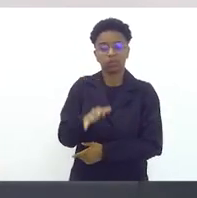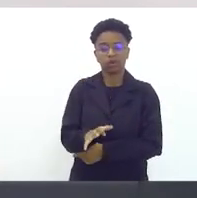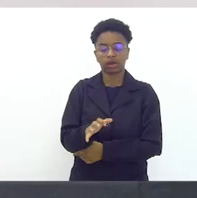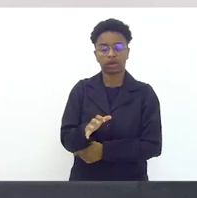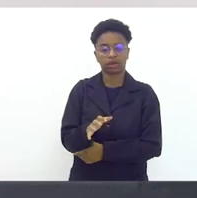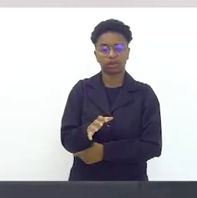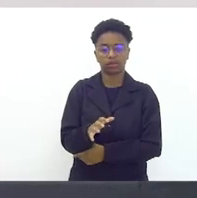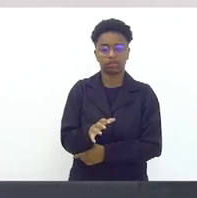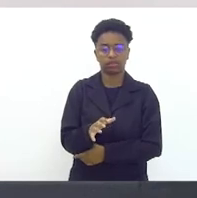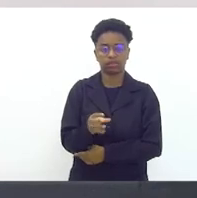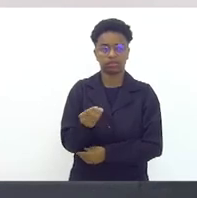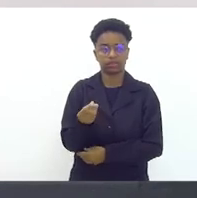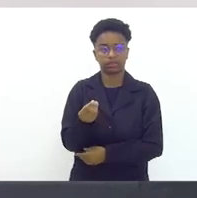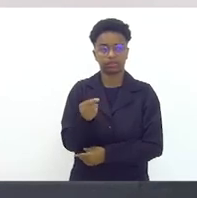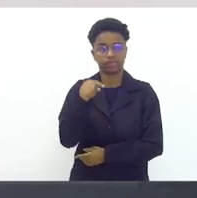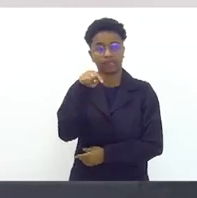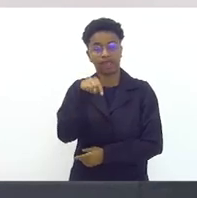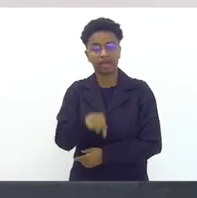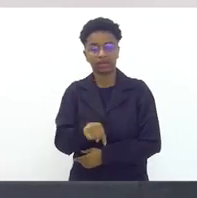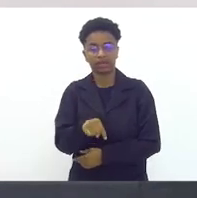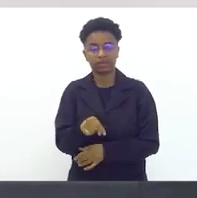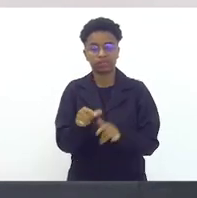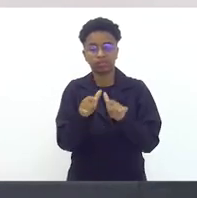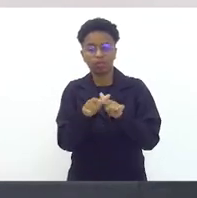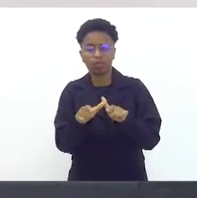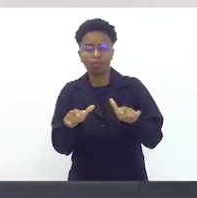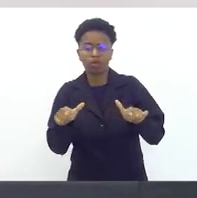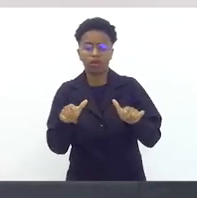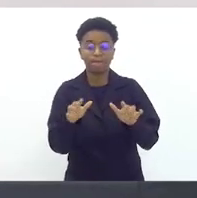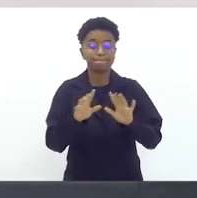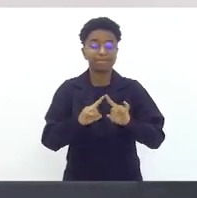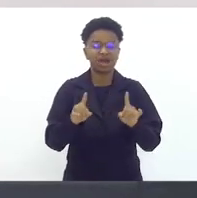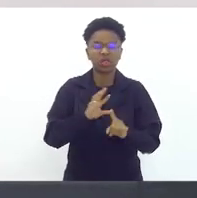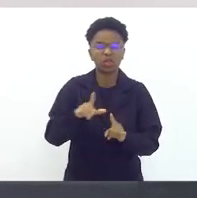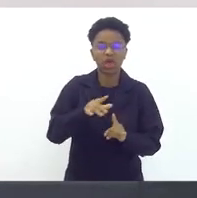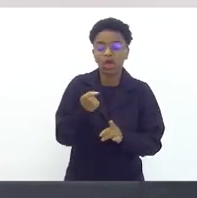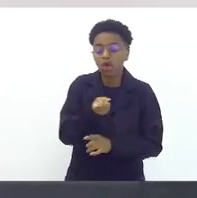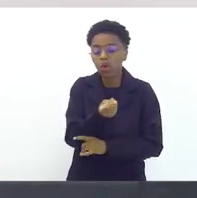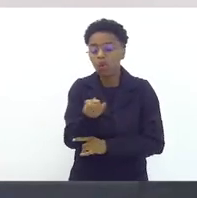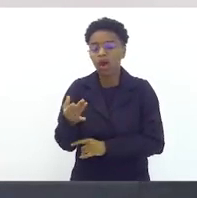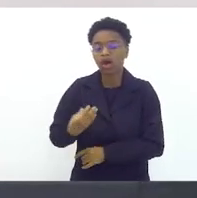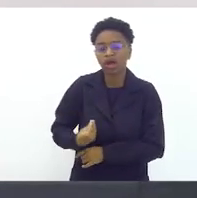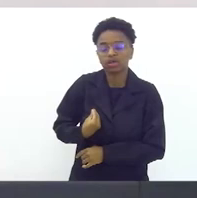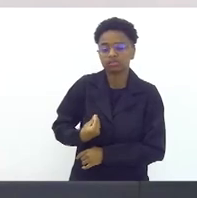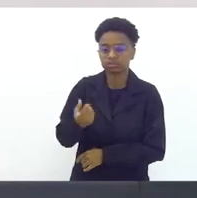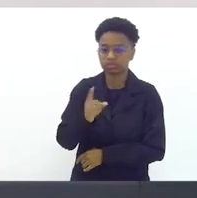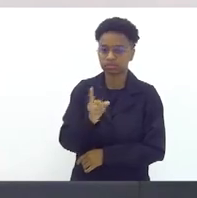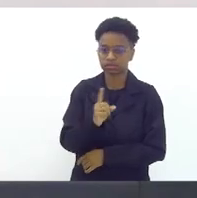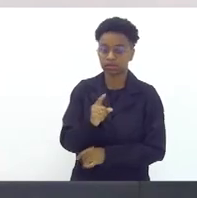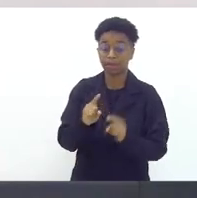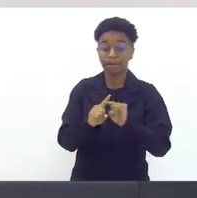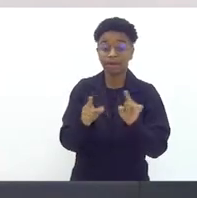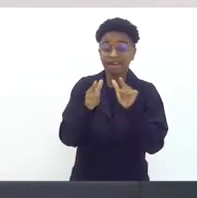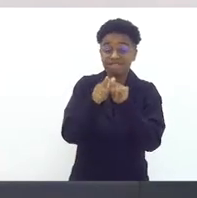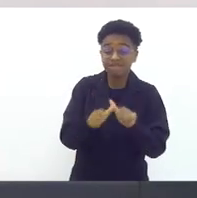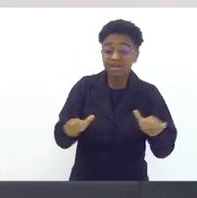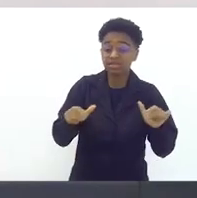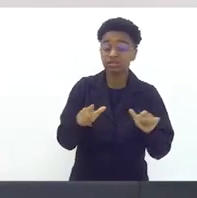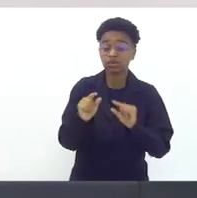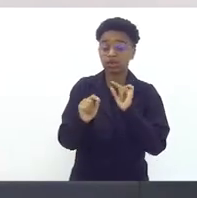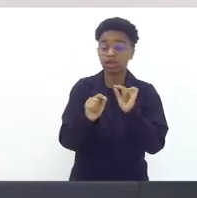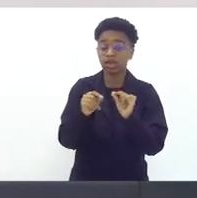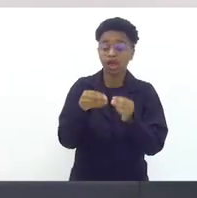seja uma audiência vazia, vazia não no número de presentes, mas vazia no sentido